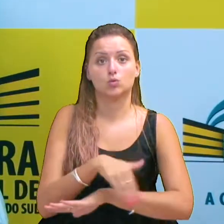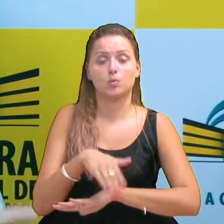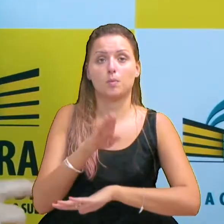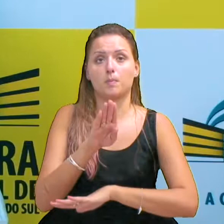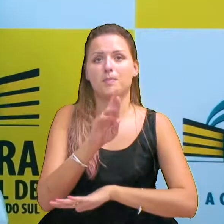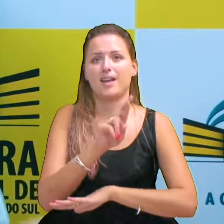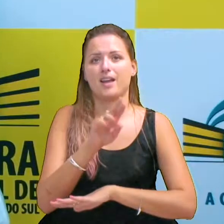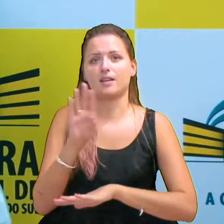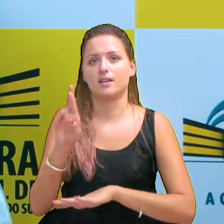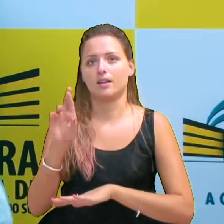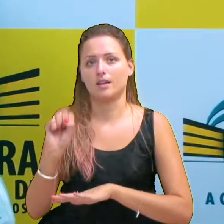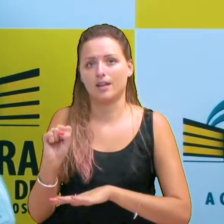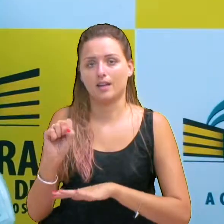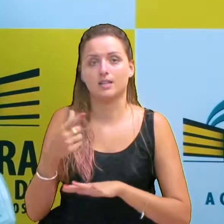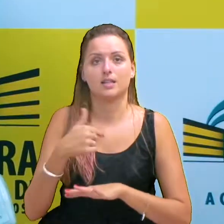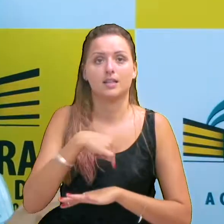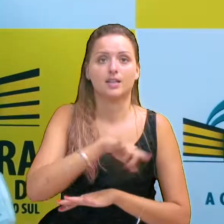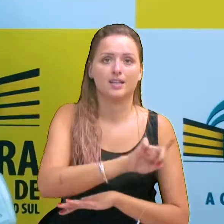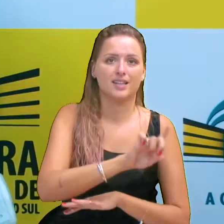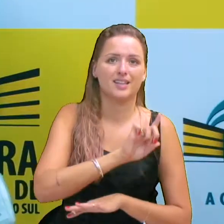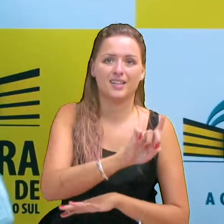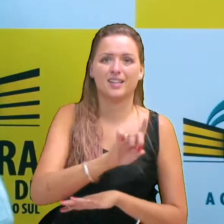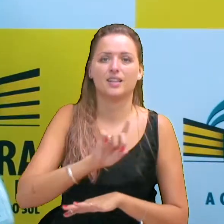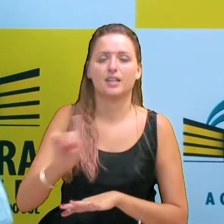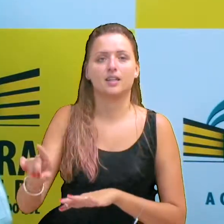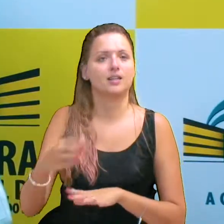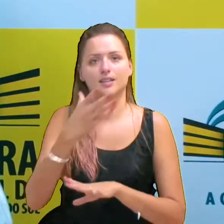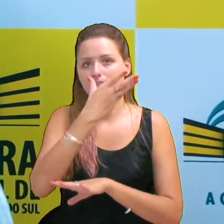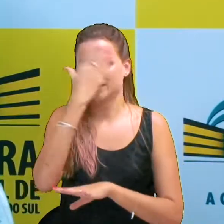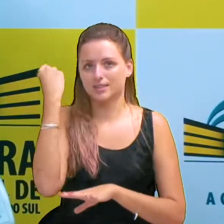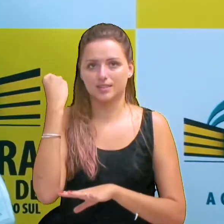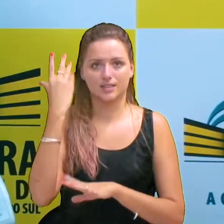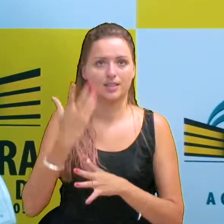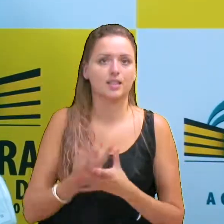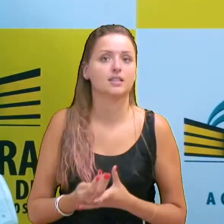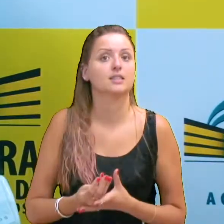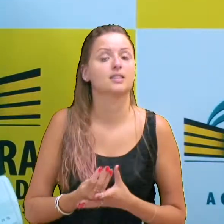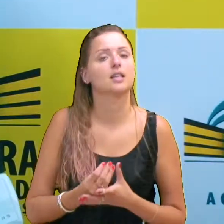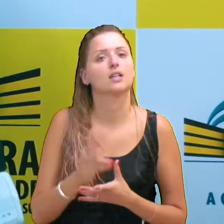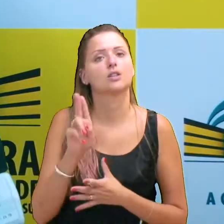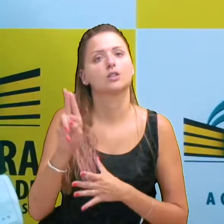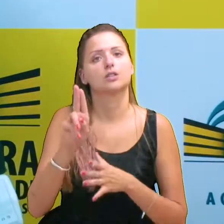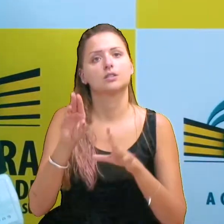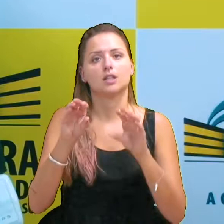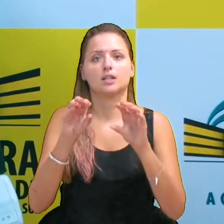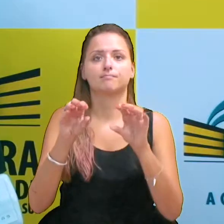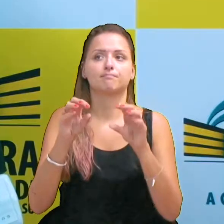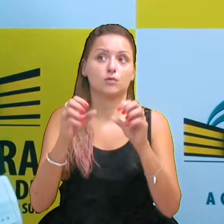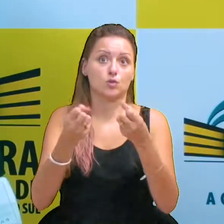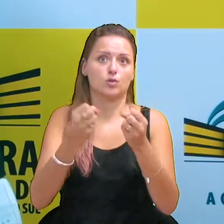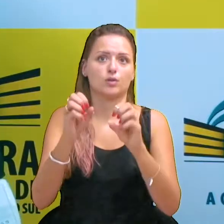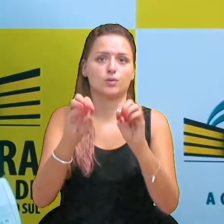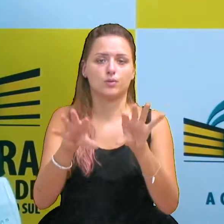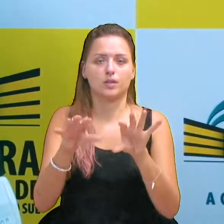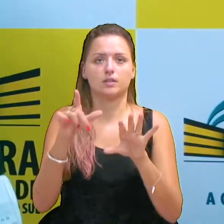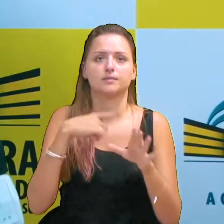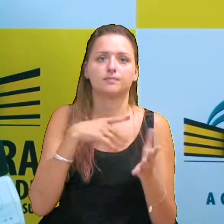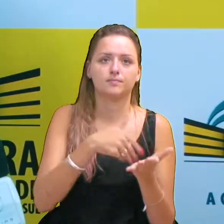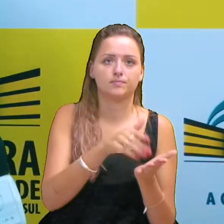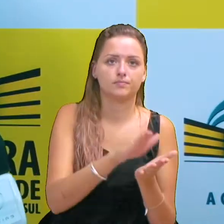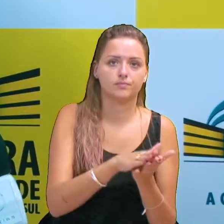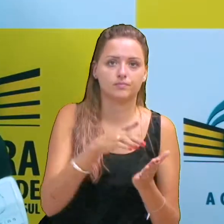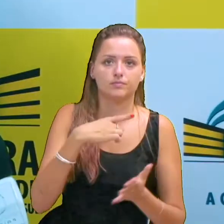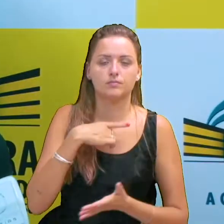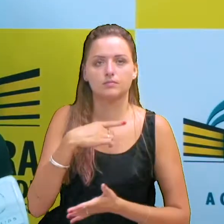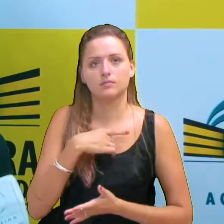comum o motorista ir de um bairro para outro e esquecer de ligar os faróis nesse pequeno trecho, e aí ele é autuado. Nós temos contado aqui com o